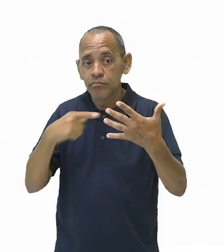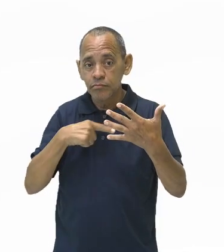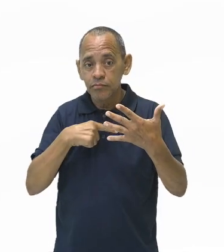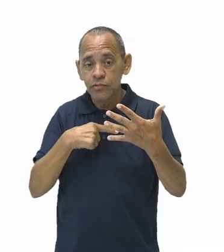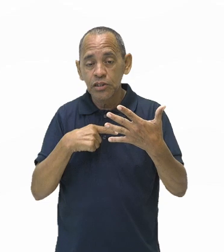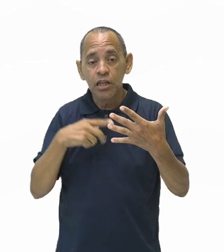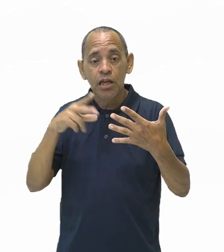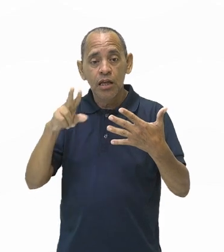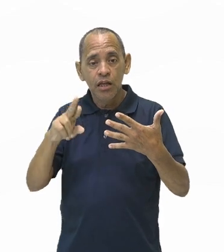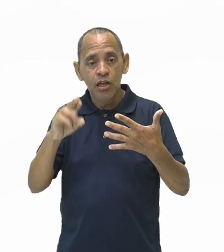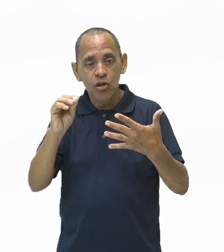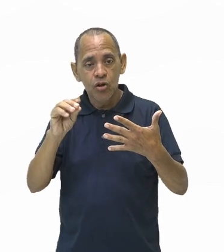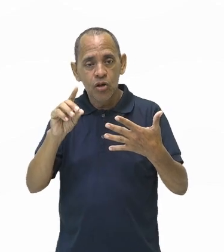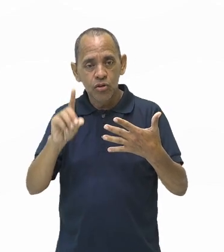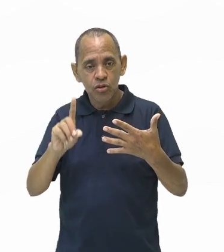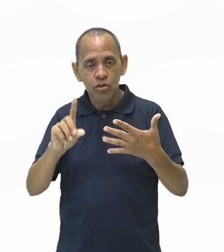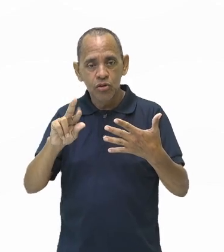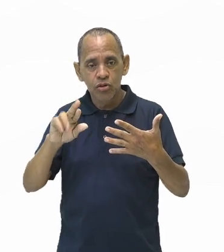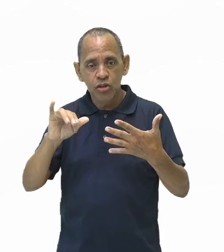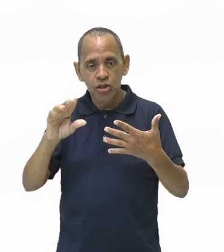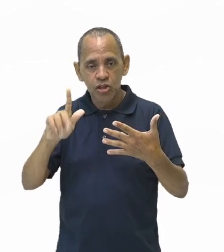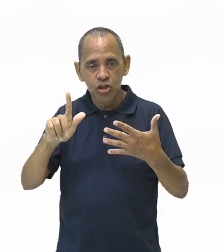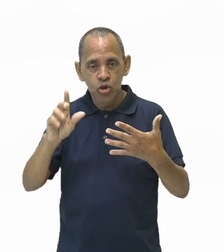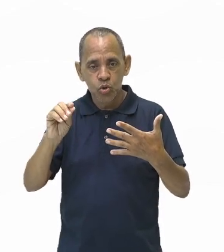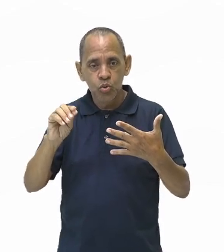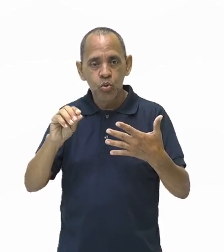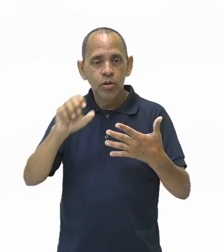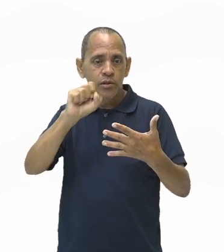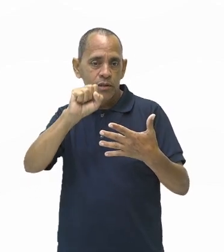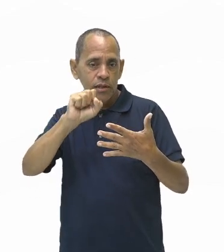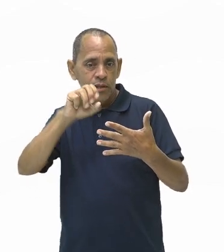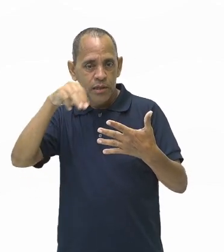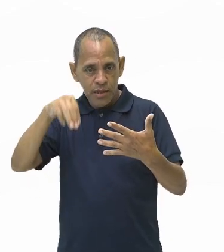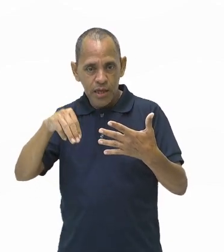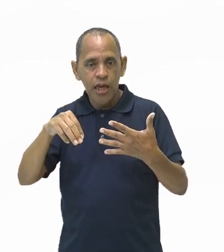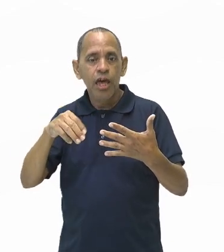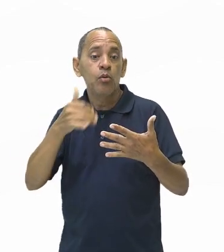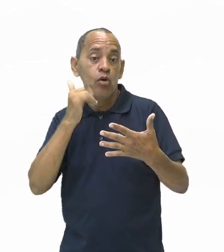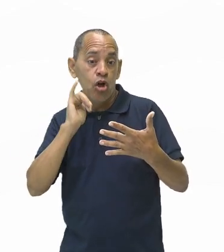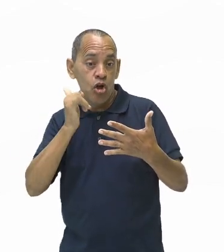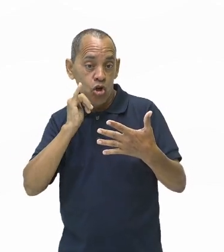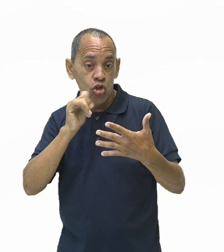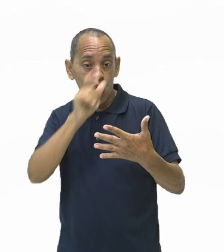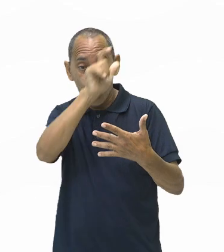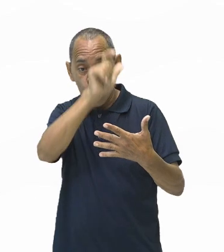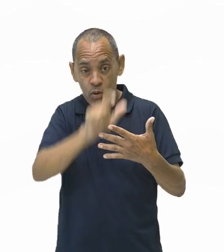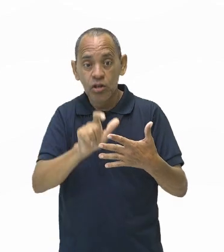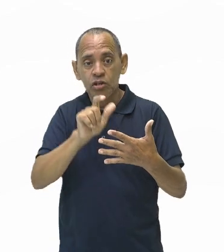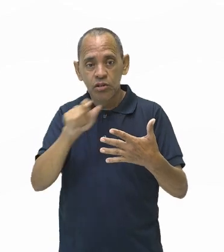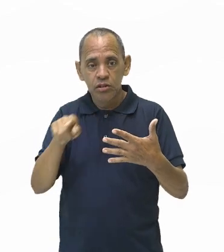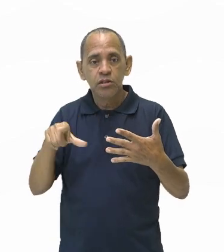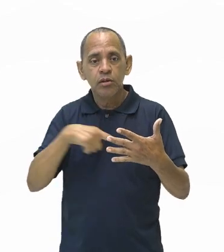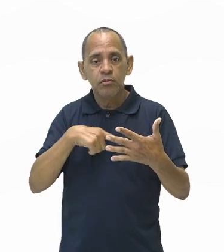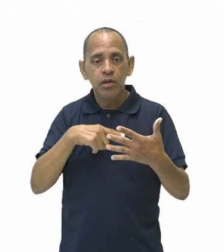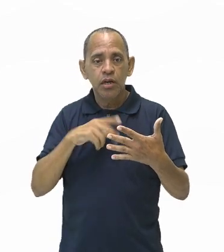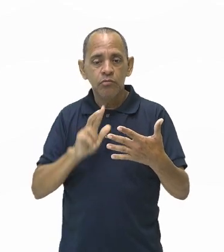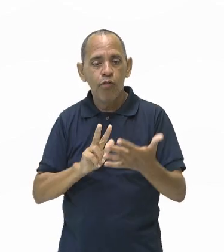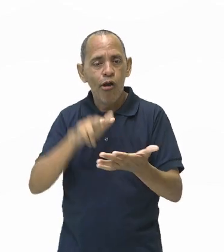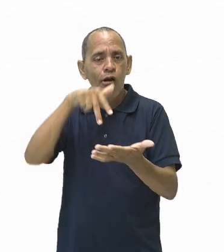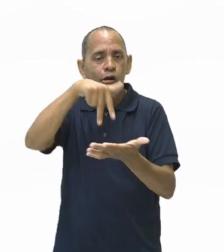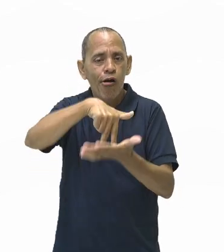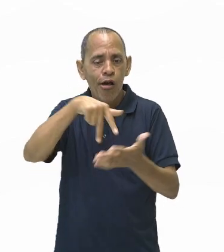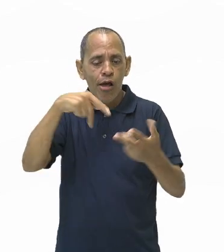tem o Rodrigo, né? SM, que ele é um narrador personagem. A protagonista, a gente já sabe que é